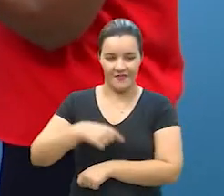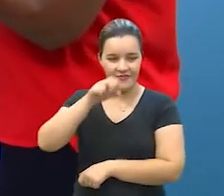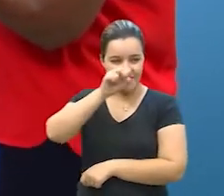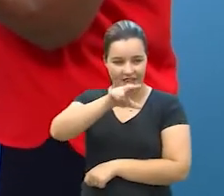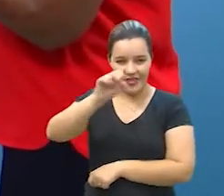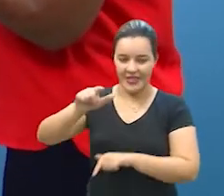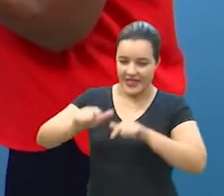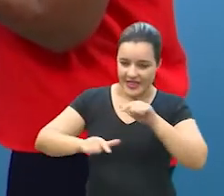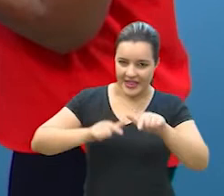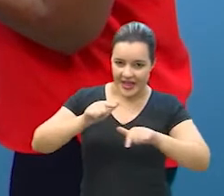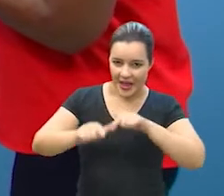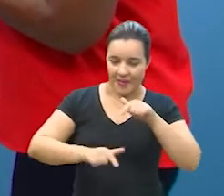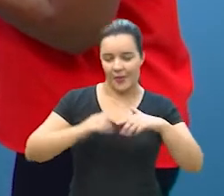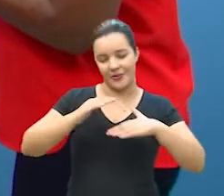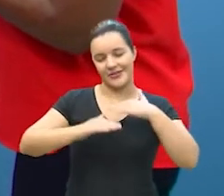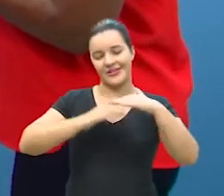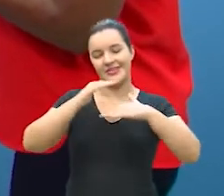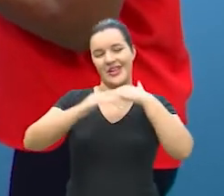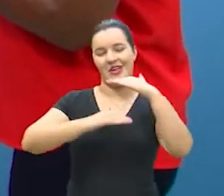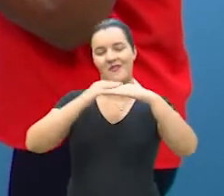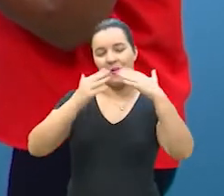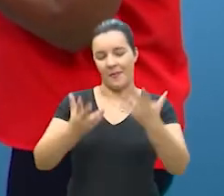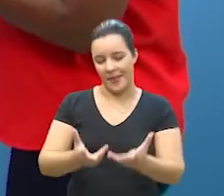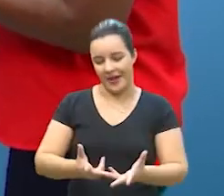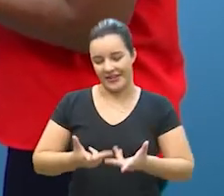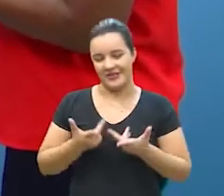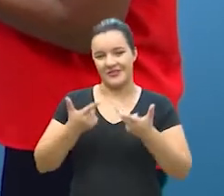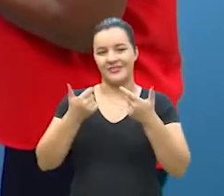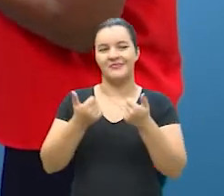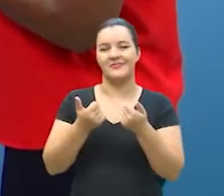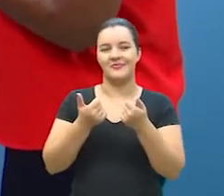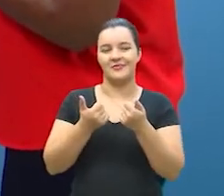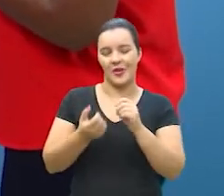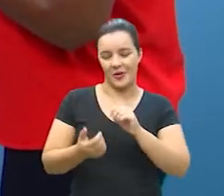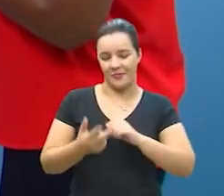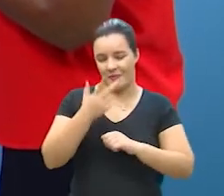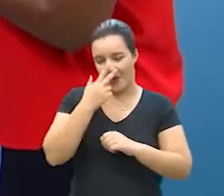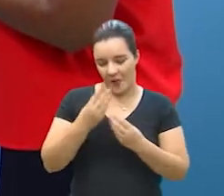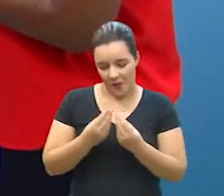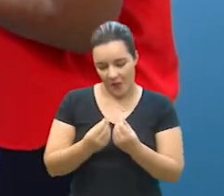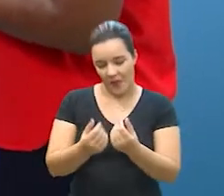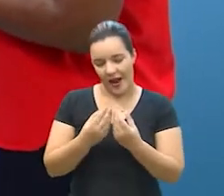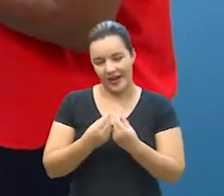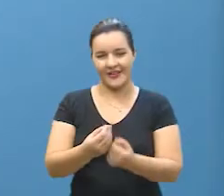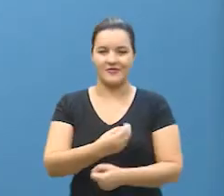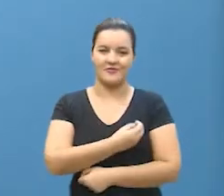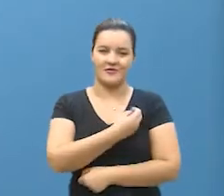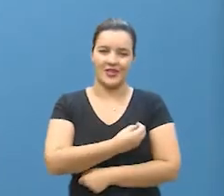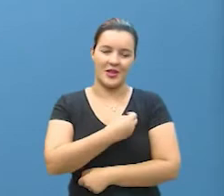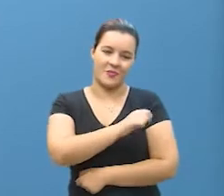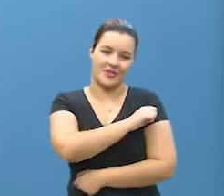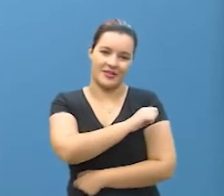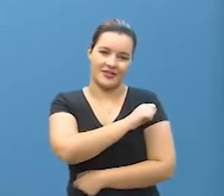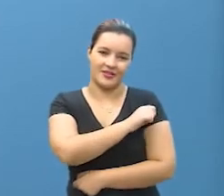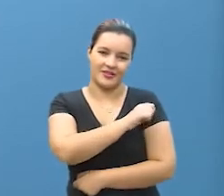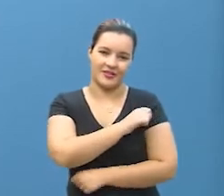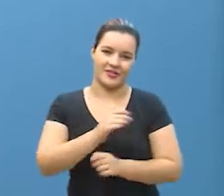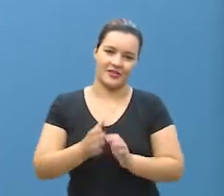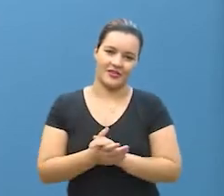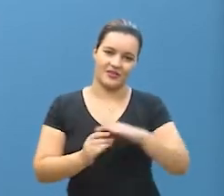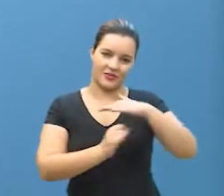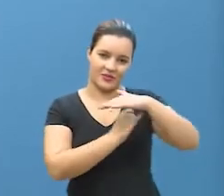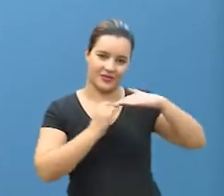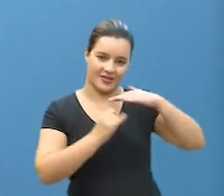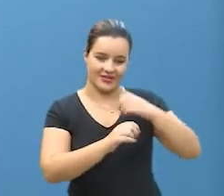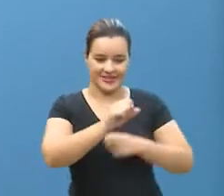de vocês vão dando novos frutos, né, Edilamar? Vai brotando aí, essa qualidade de vida é bastante importante. Agora você me disse que o Instituto Ser